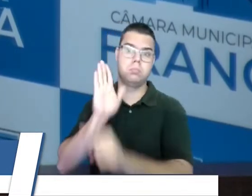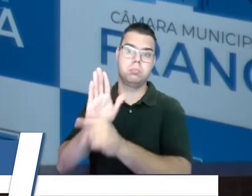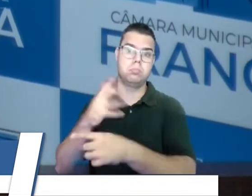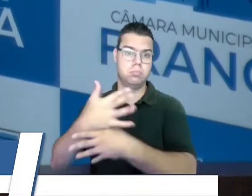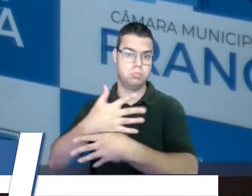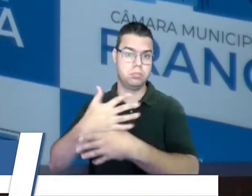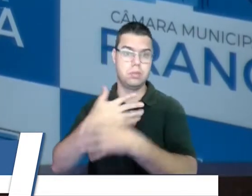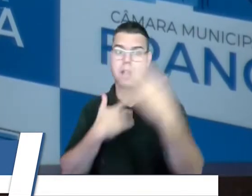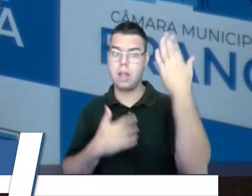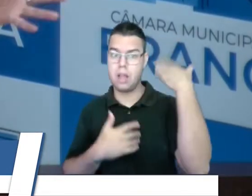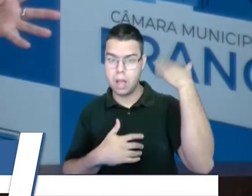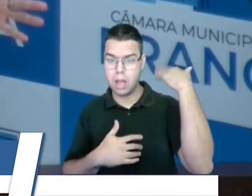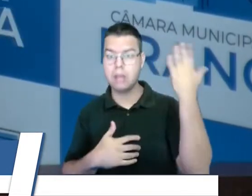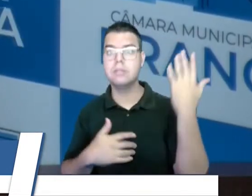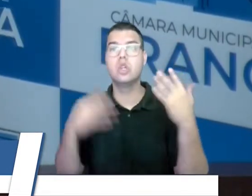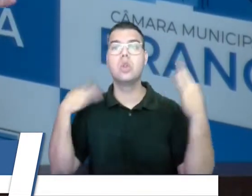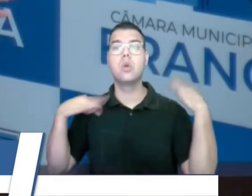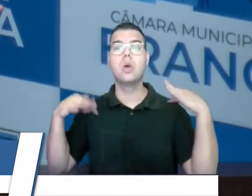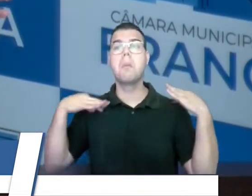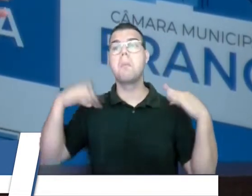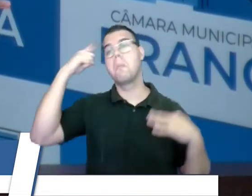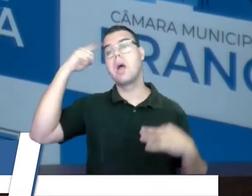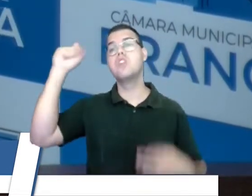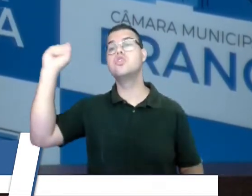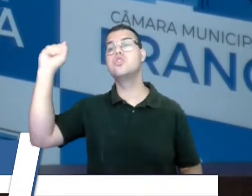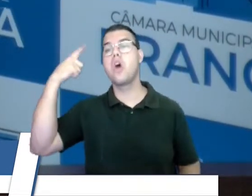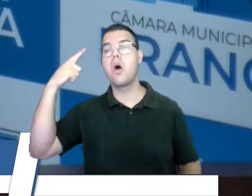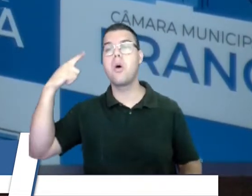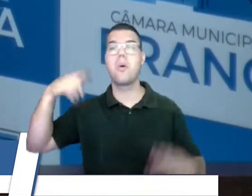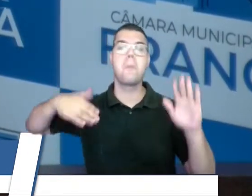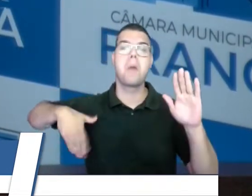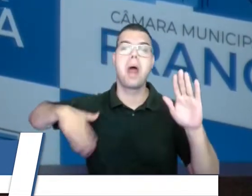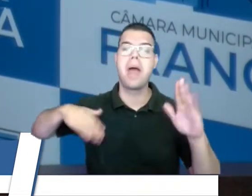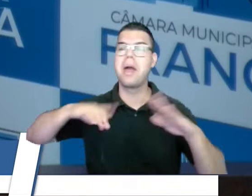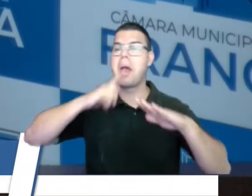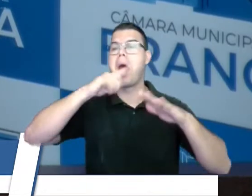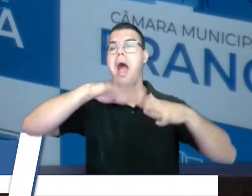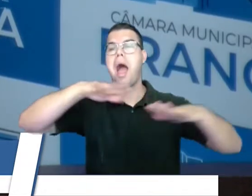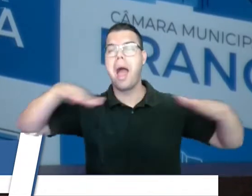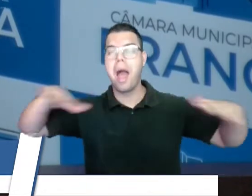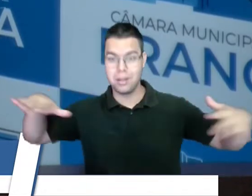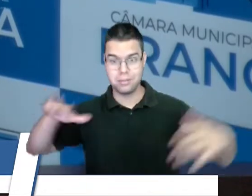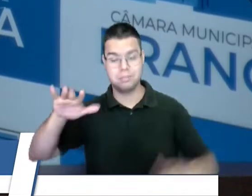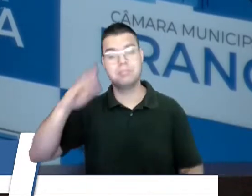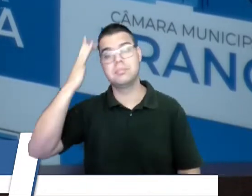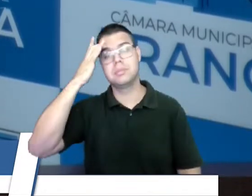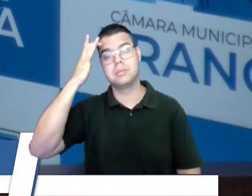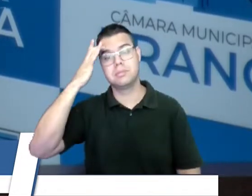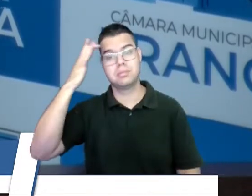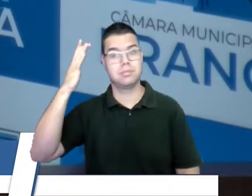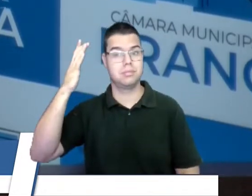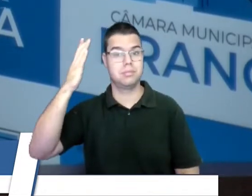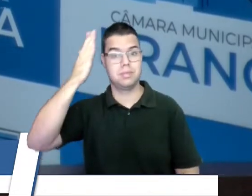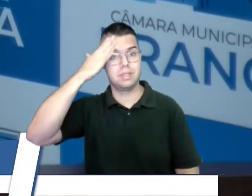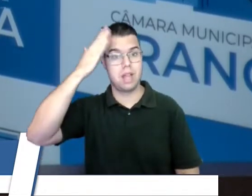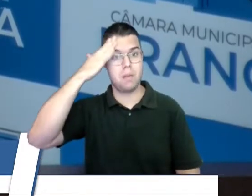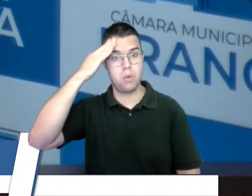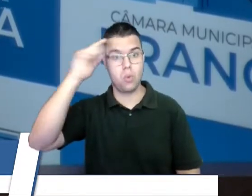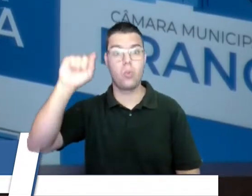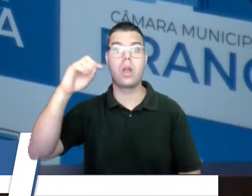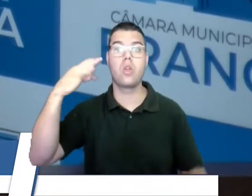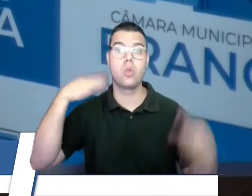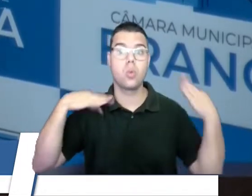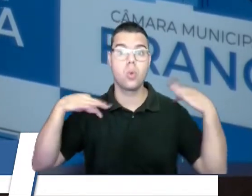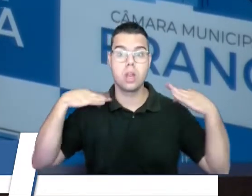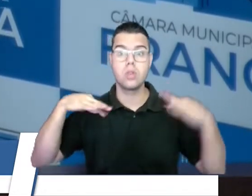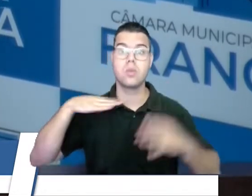associado a sol, praia, mar. Então, ninguém vê o turismo como atividade de desenvolvimento, de geração de